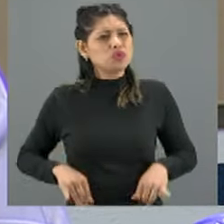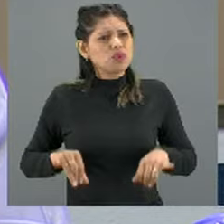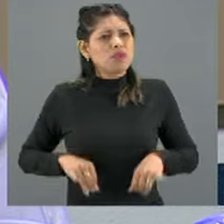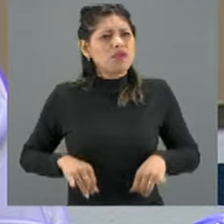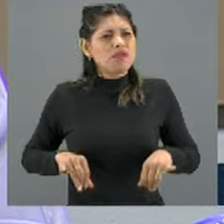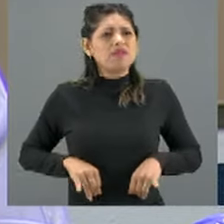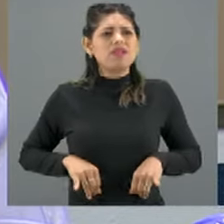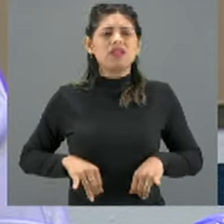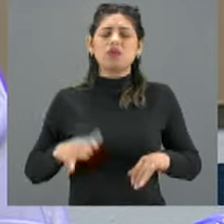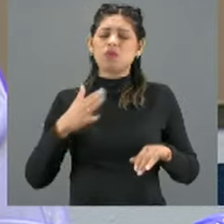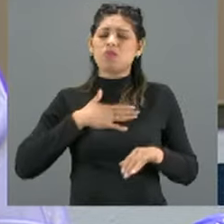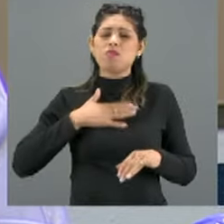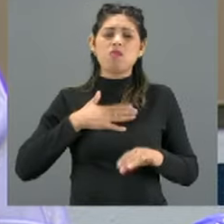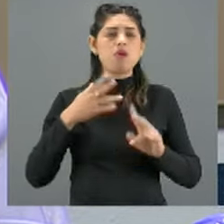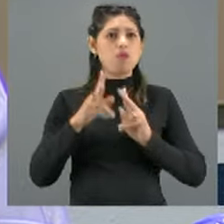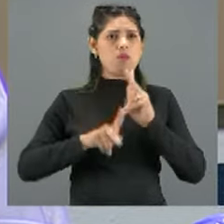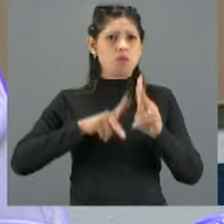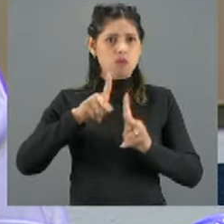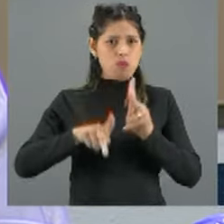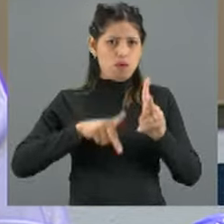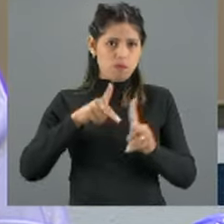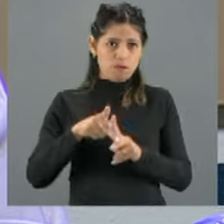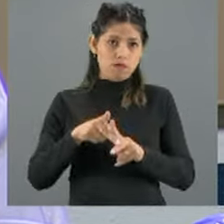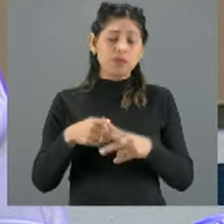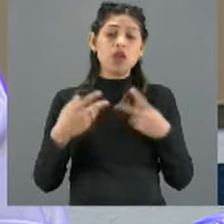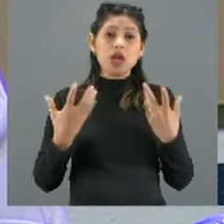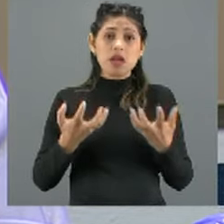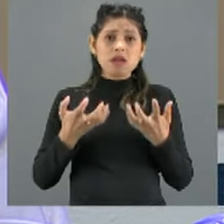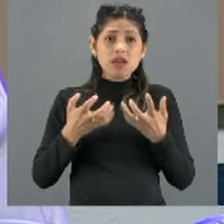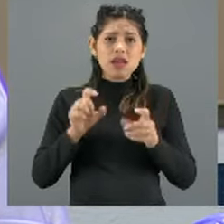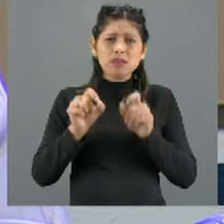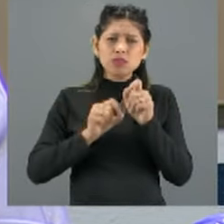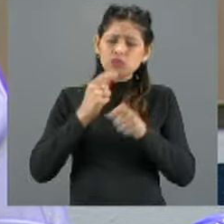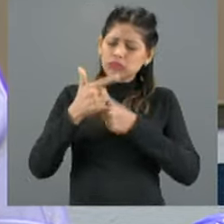trabalhar da terra indígena Sangradouro.